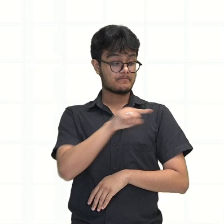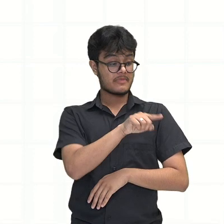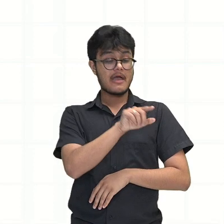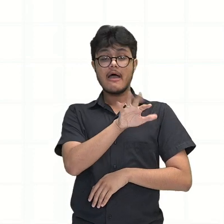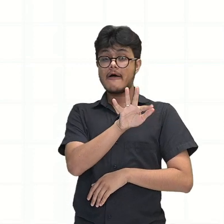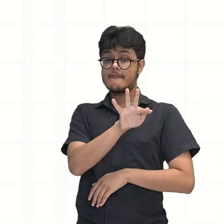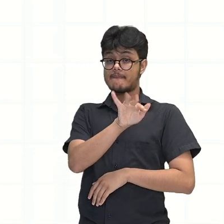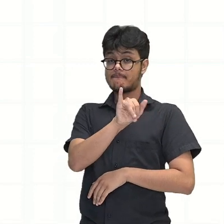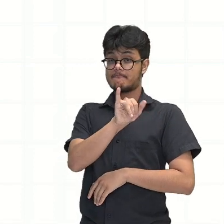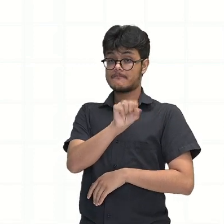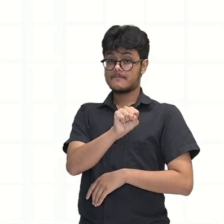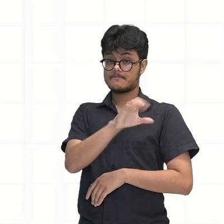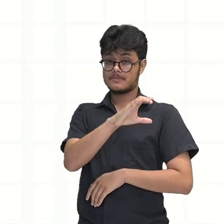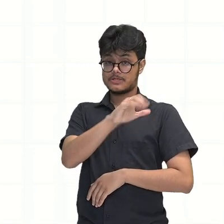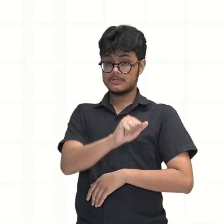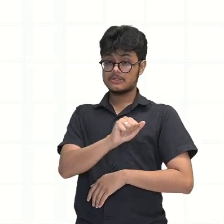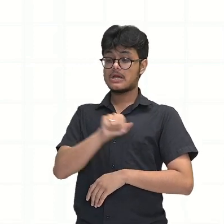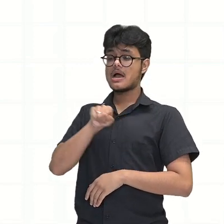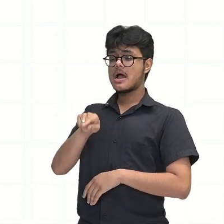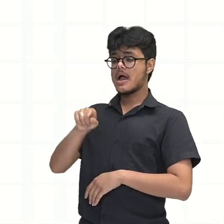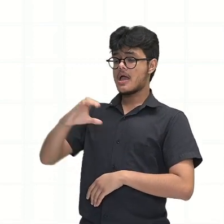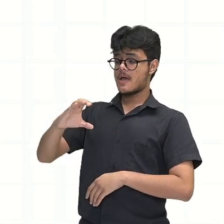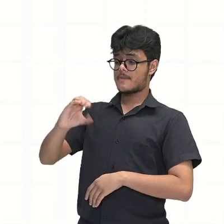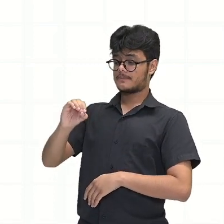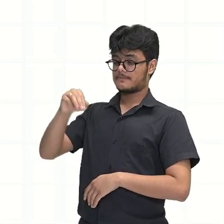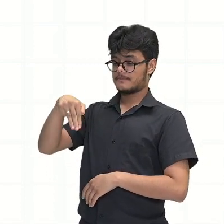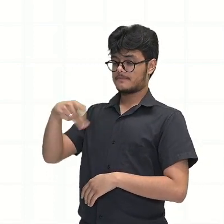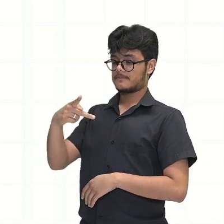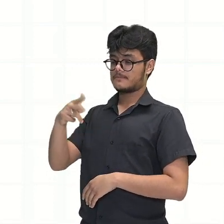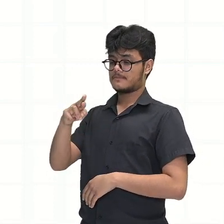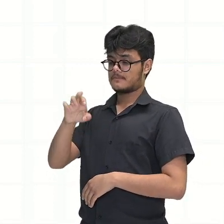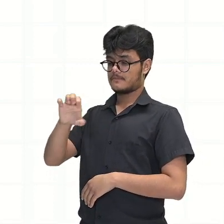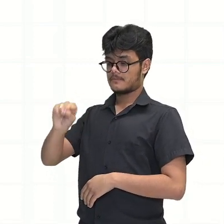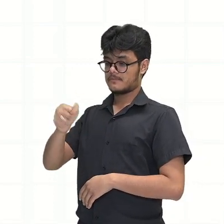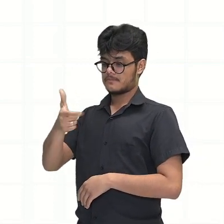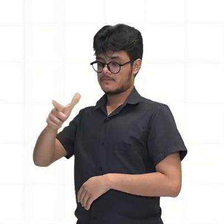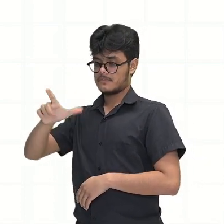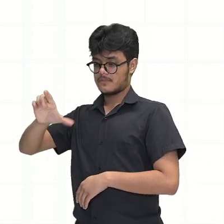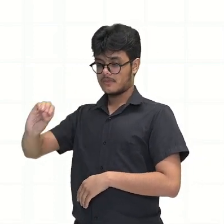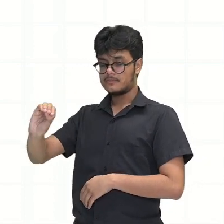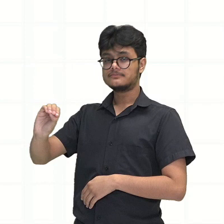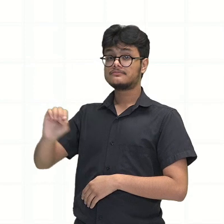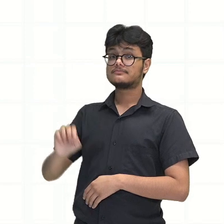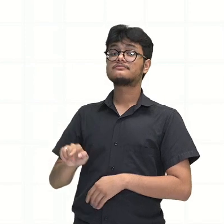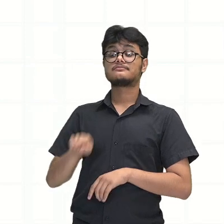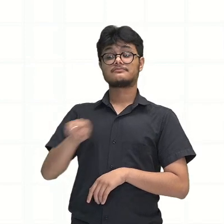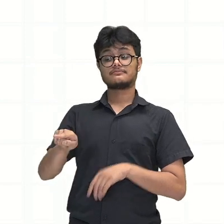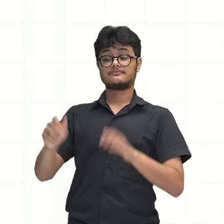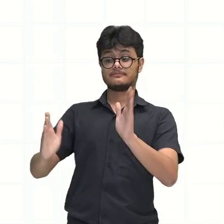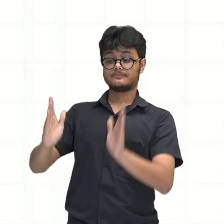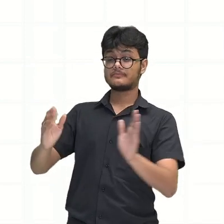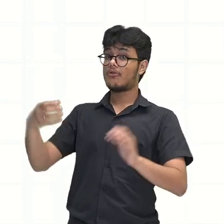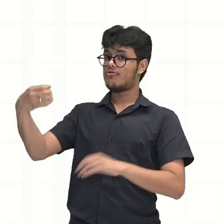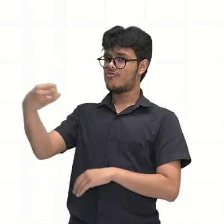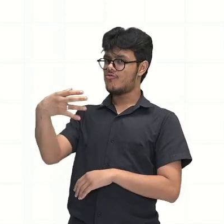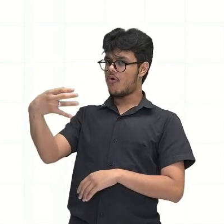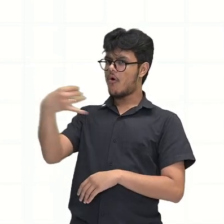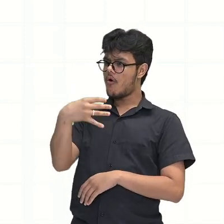de carga compactada, né? O motor de diesel revolucionou a